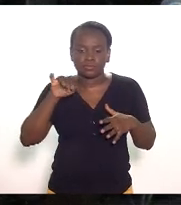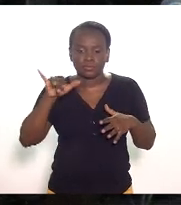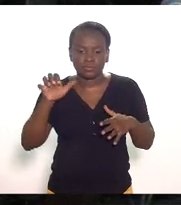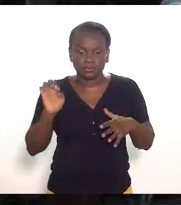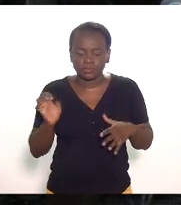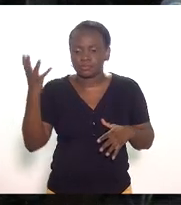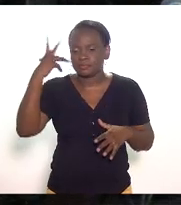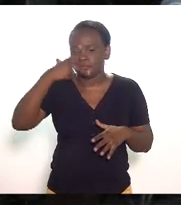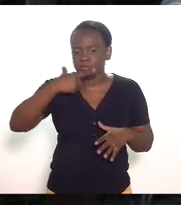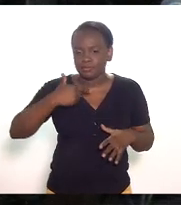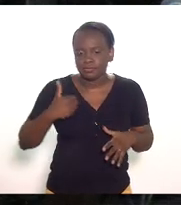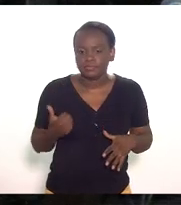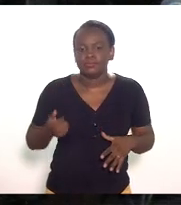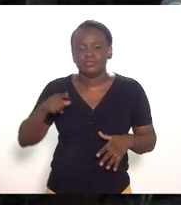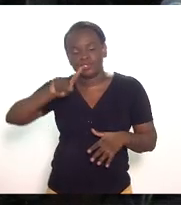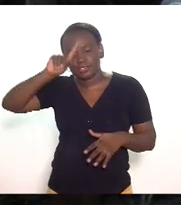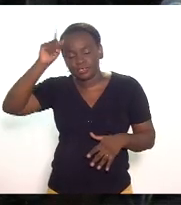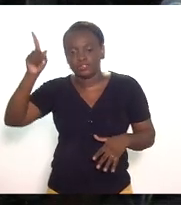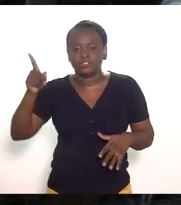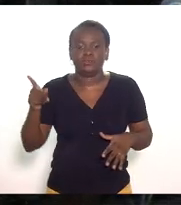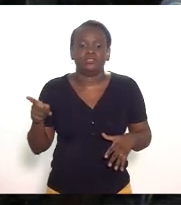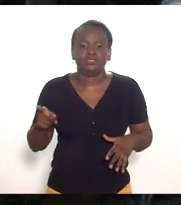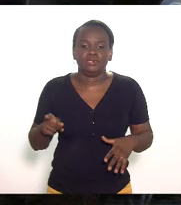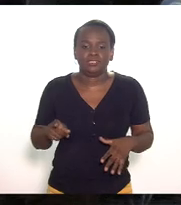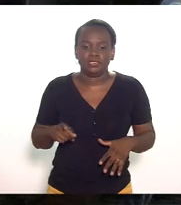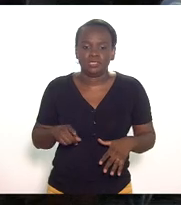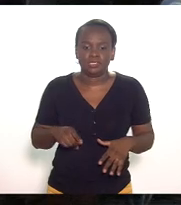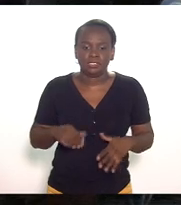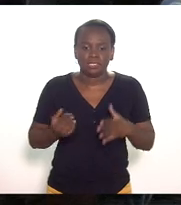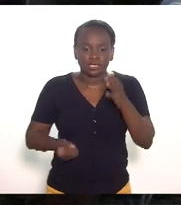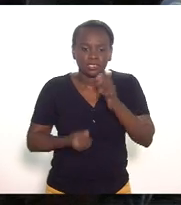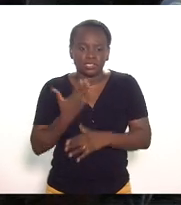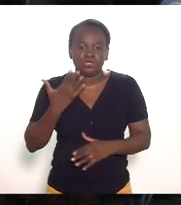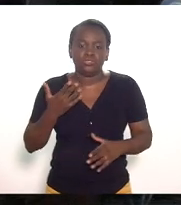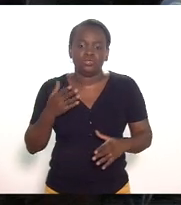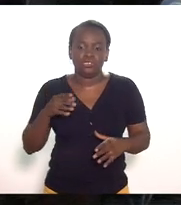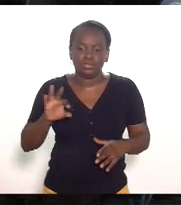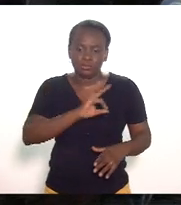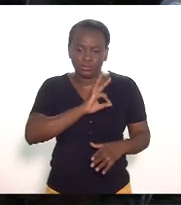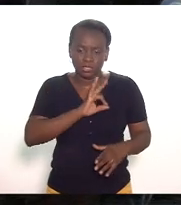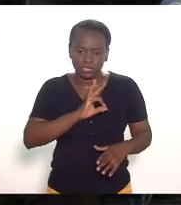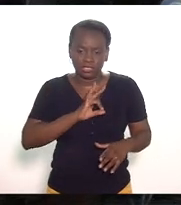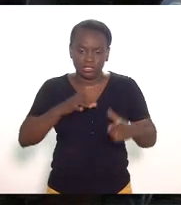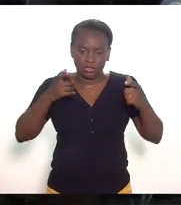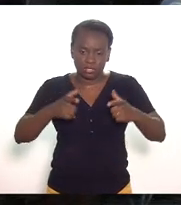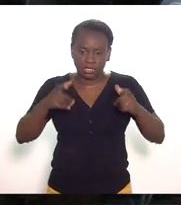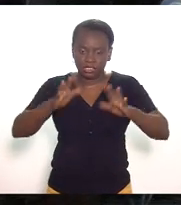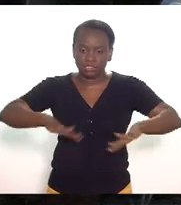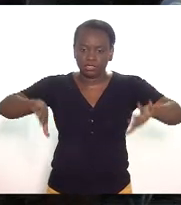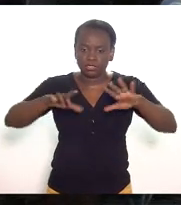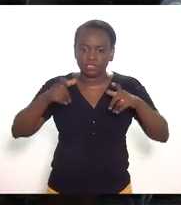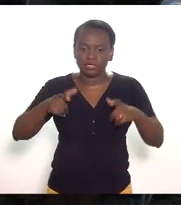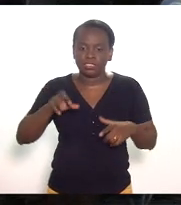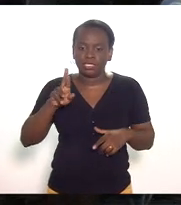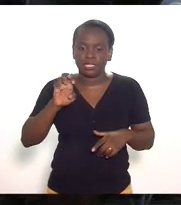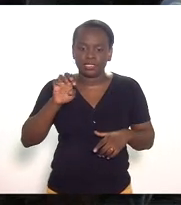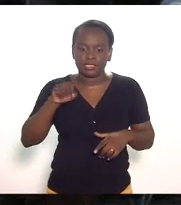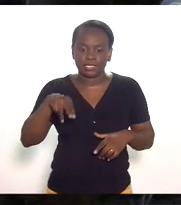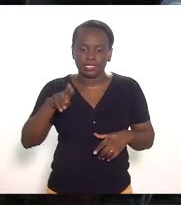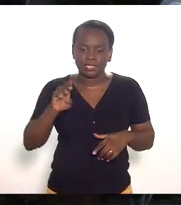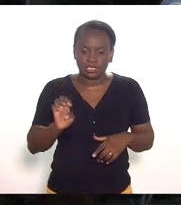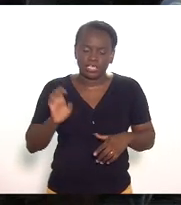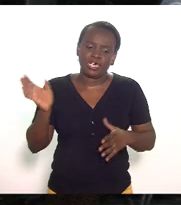pela belíssima iniciativa da criação dessa delegacia na cidade de Resende. É uma